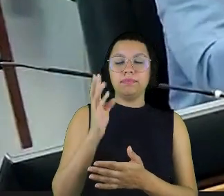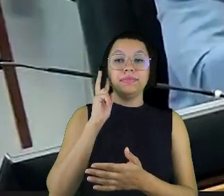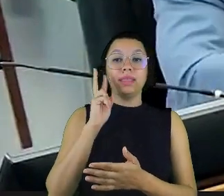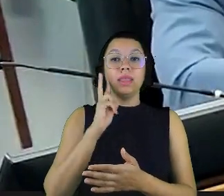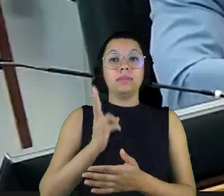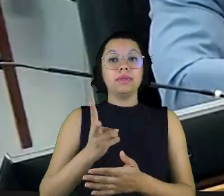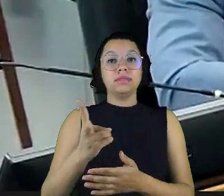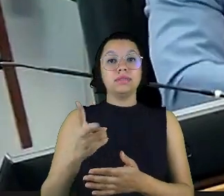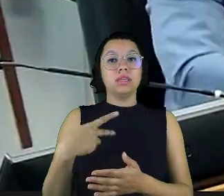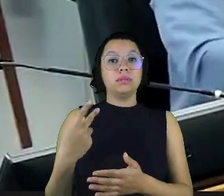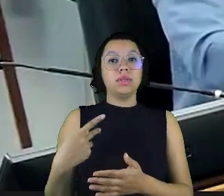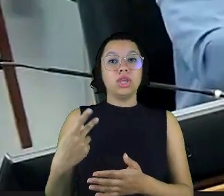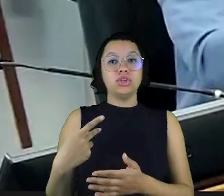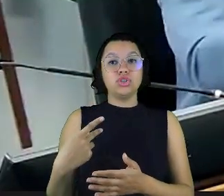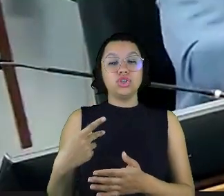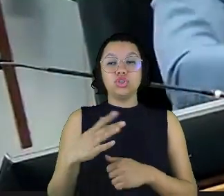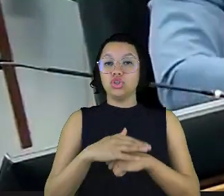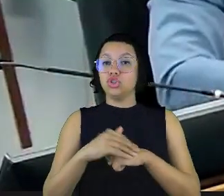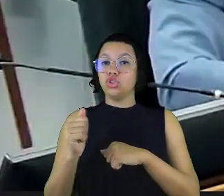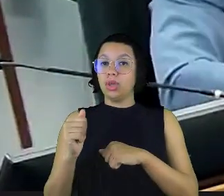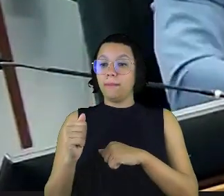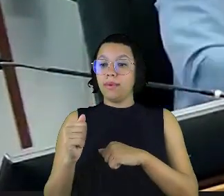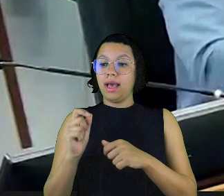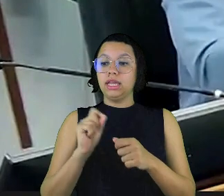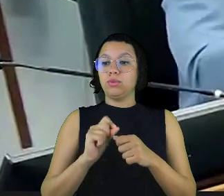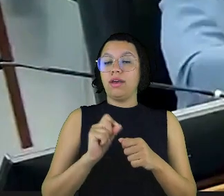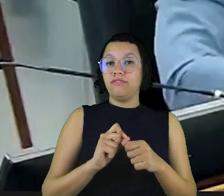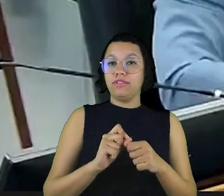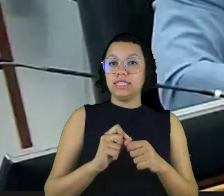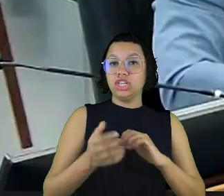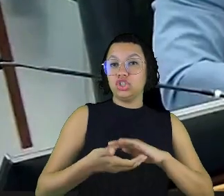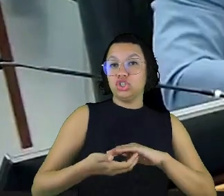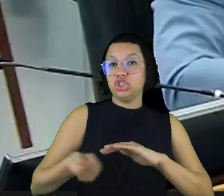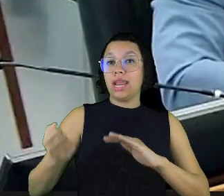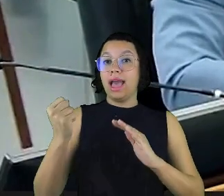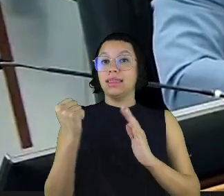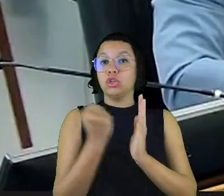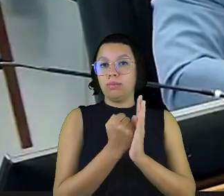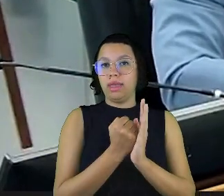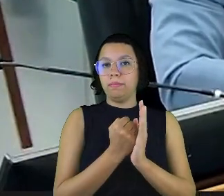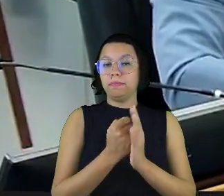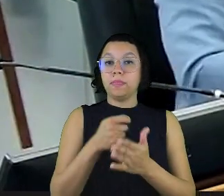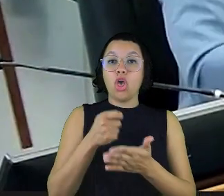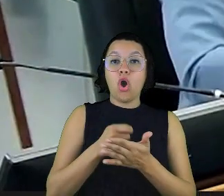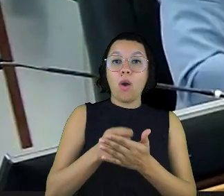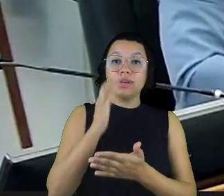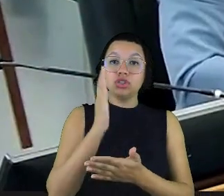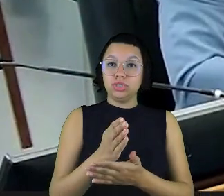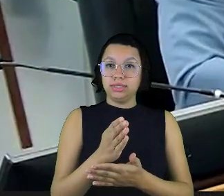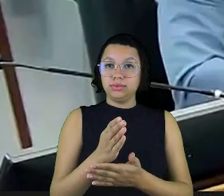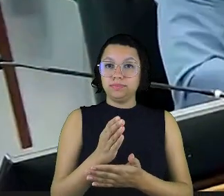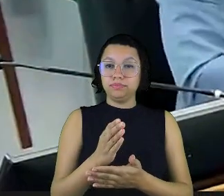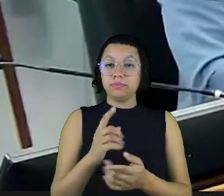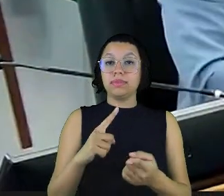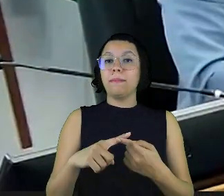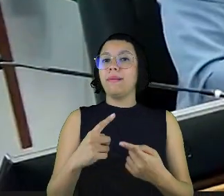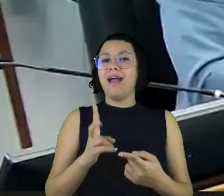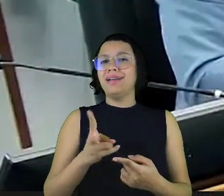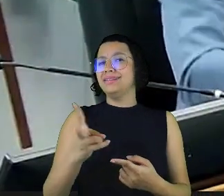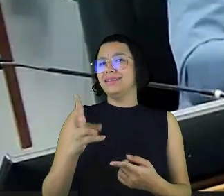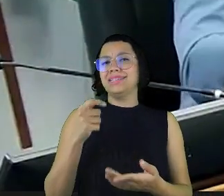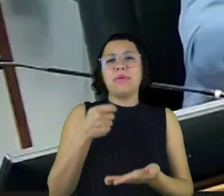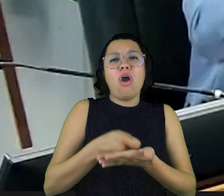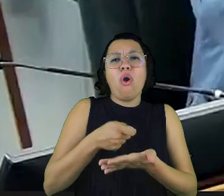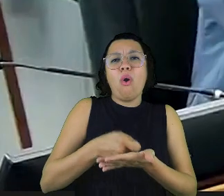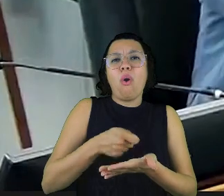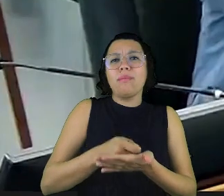gente é chamado a fazer expropriação, a fazer a cobrança direta. Mas nem sempre a cobrança direta é viável,